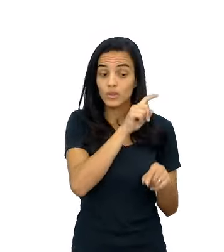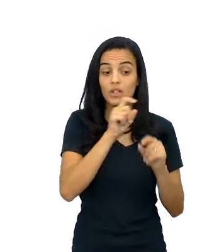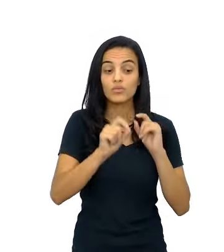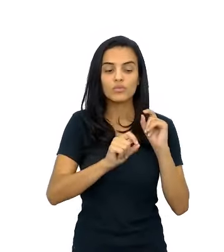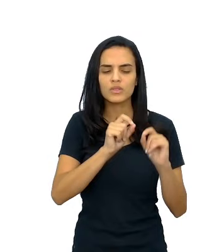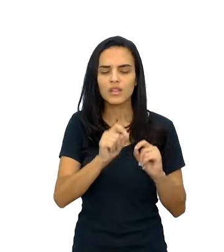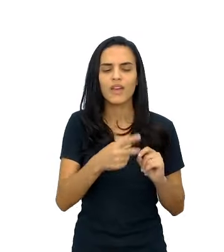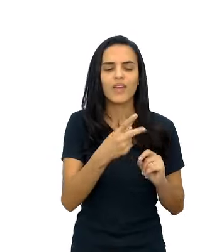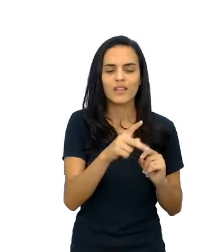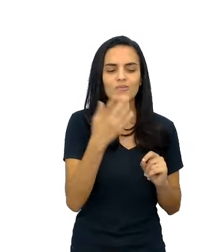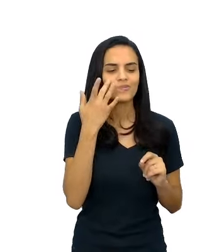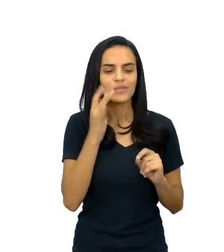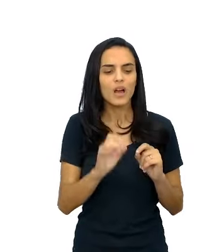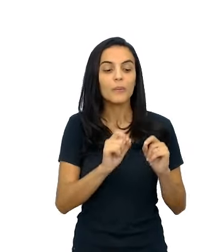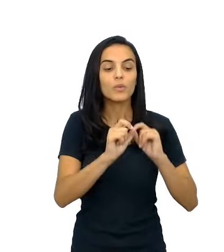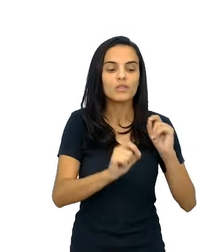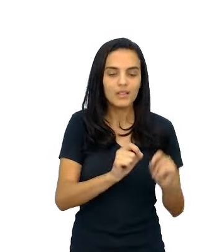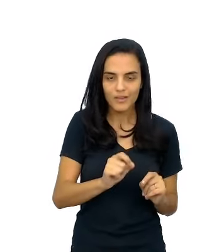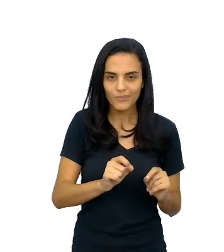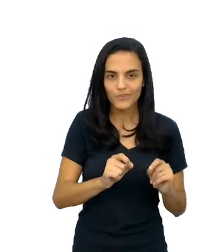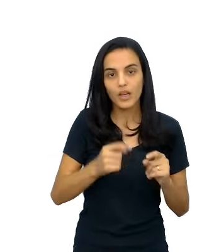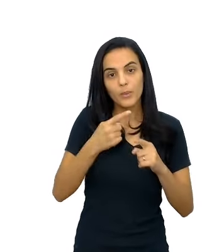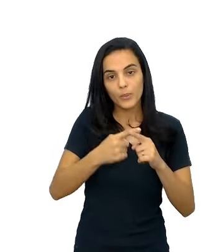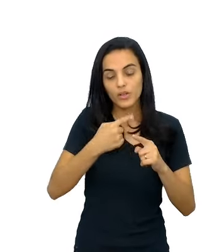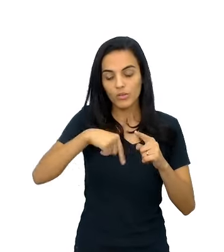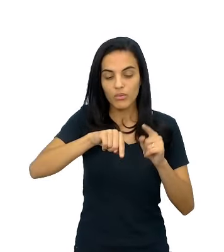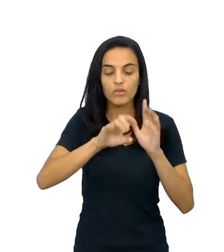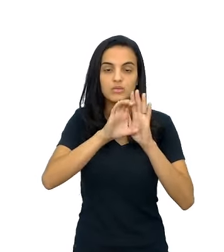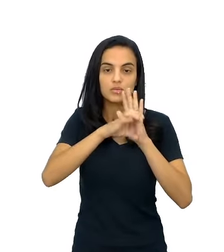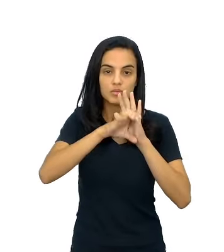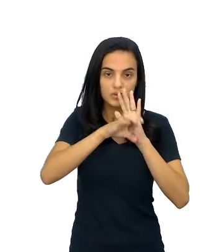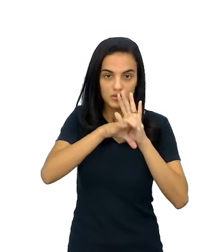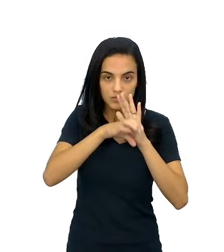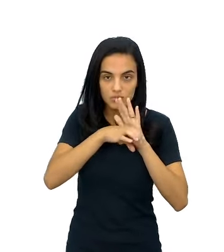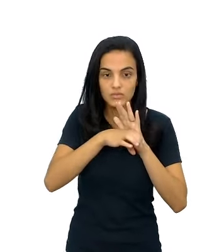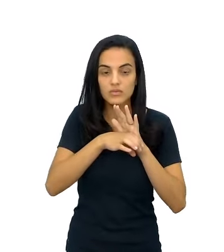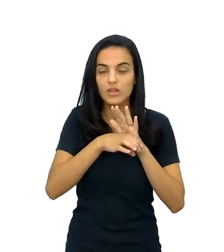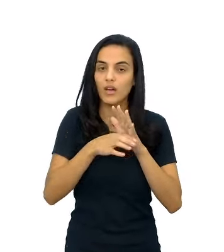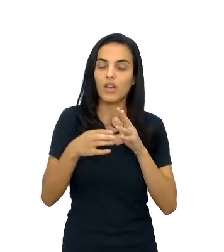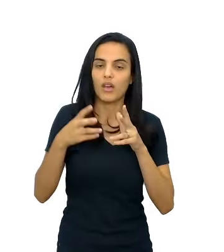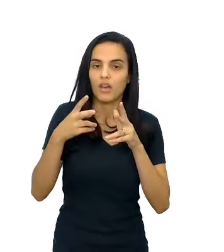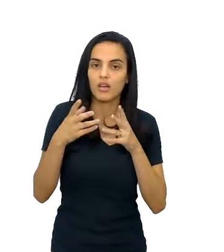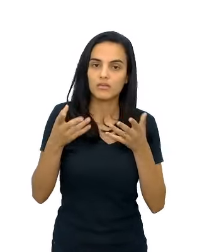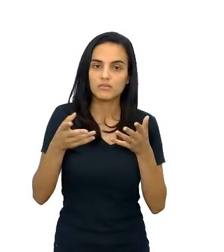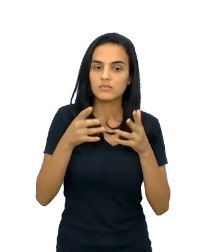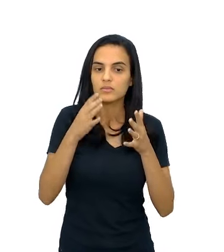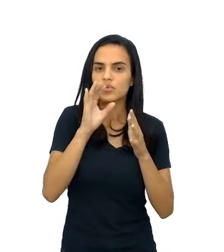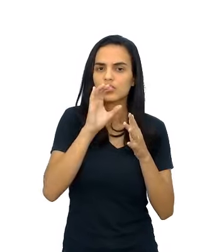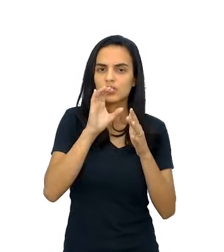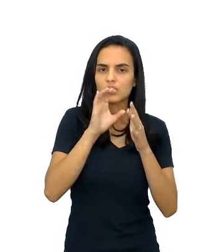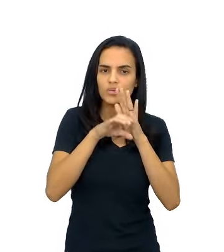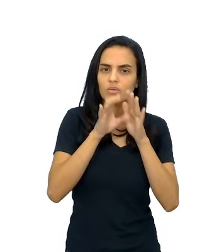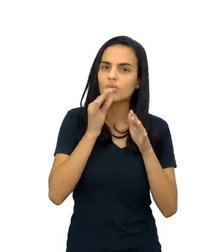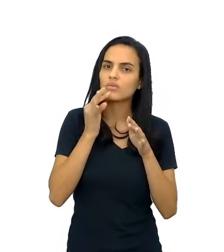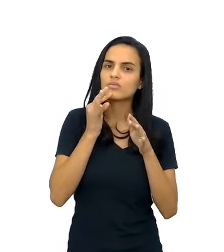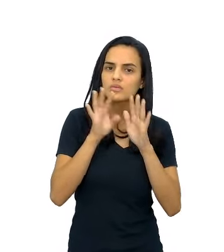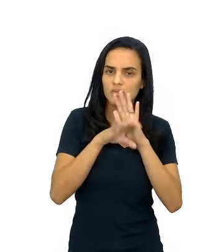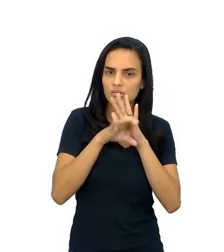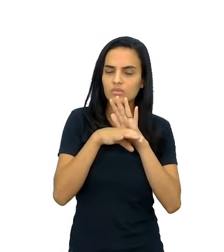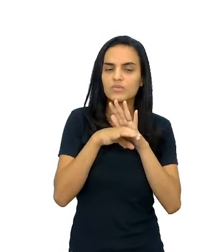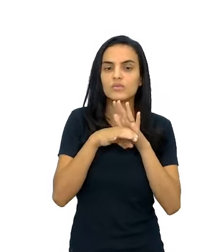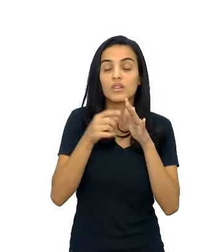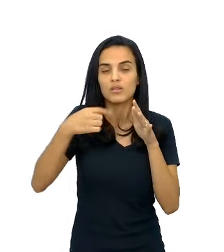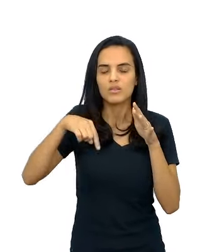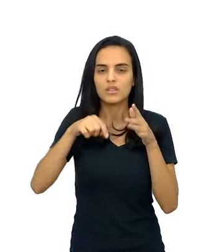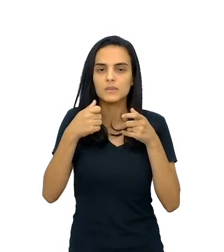É em que? Porque o nosso conteúdo, ele caminha em espiral, e quando a gente fala desse conhecimento do conteúdo, nós vamos